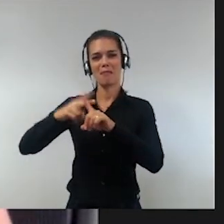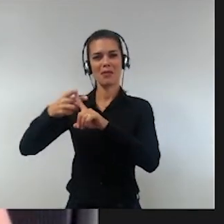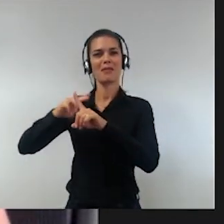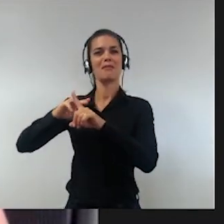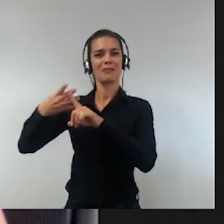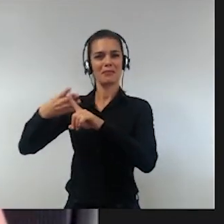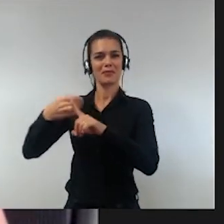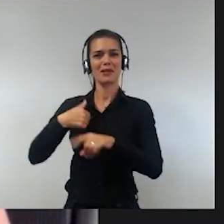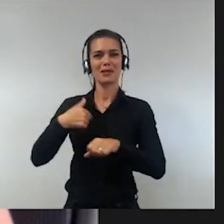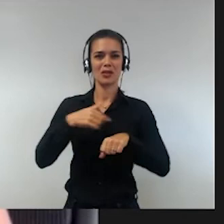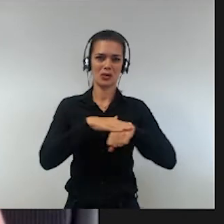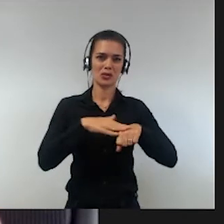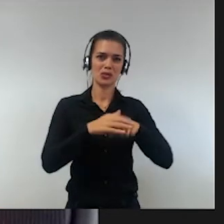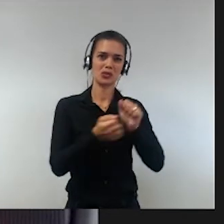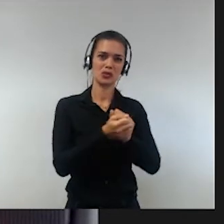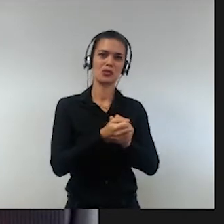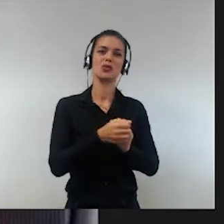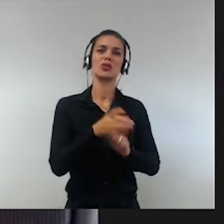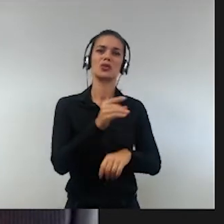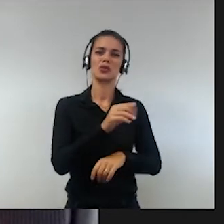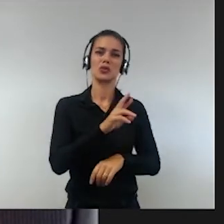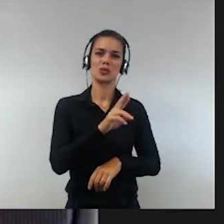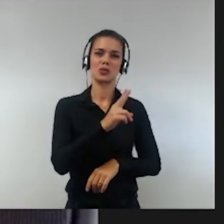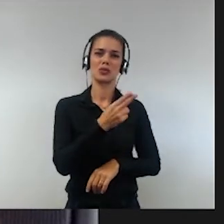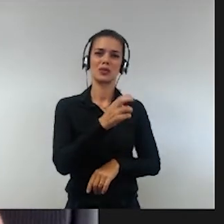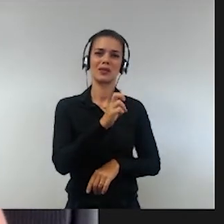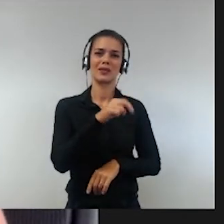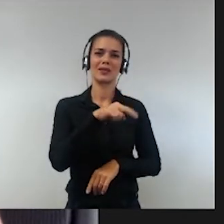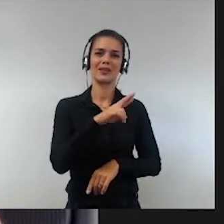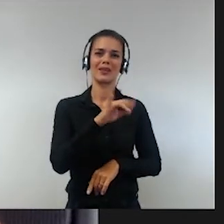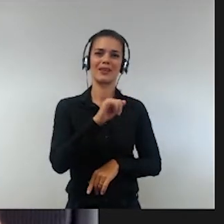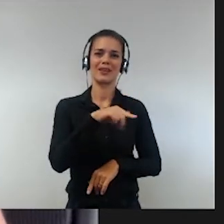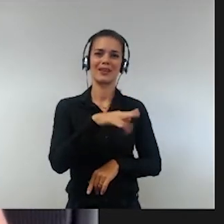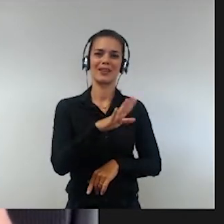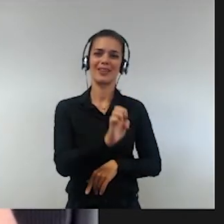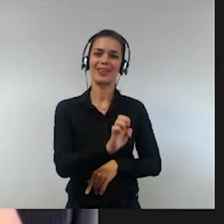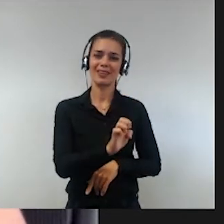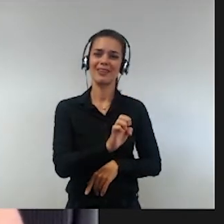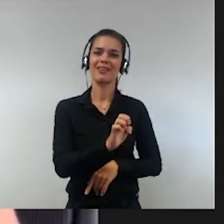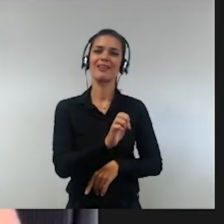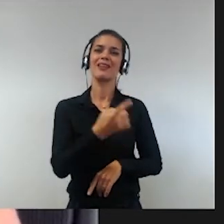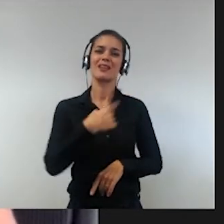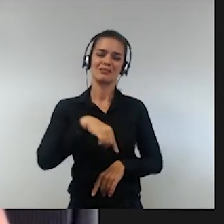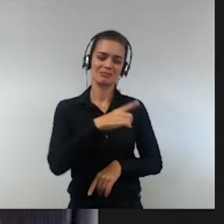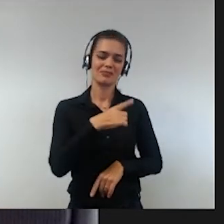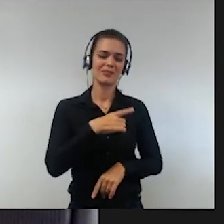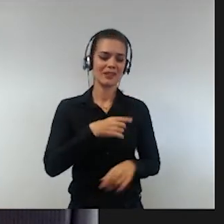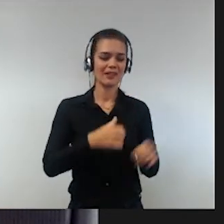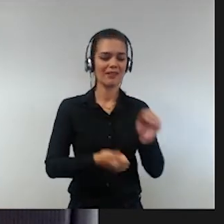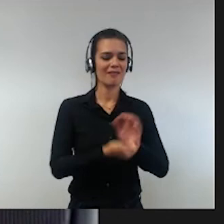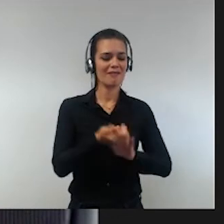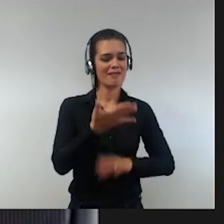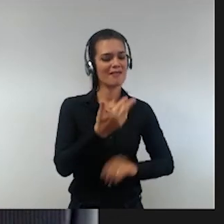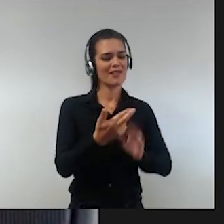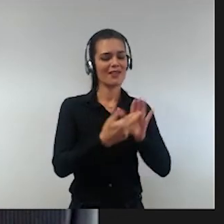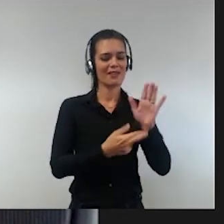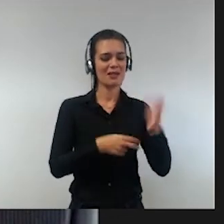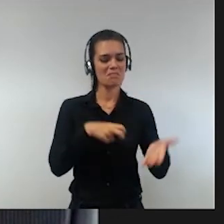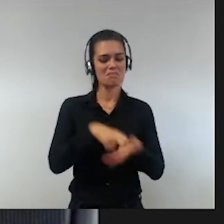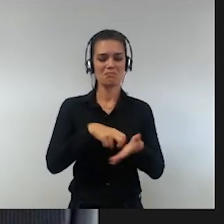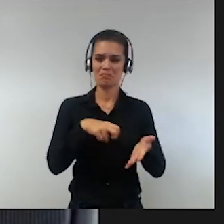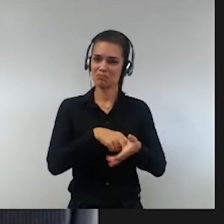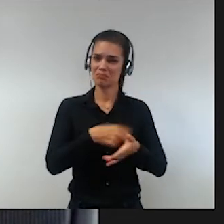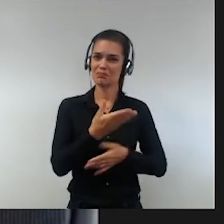com o doutor Henrique, porque nós temos cada vez mais medidas punitivas que serão trabalhadas pela Comissão de